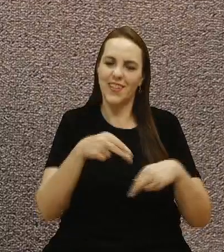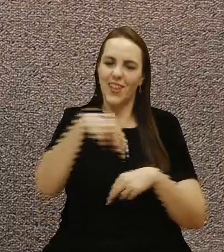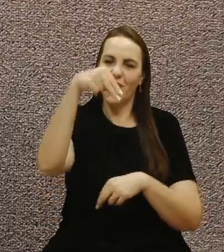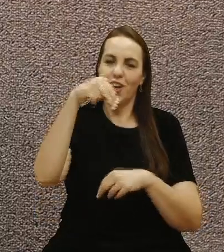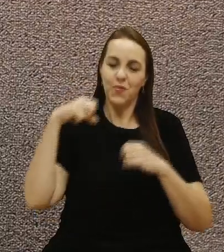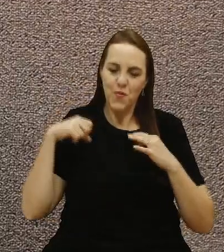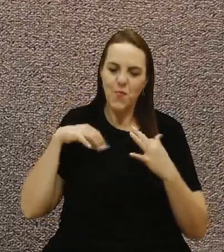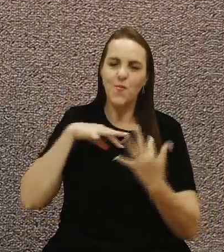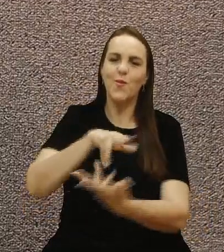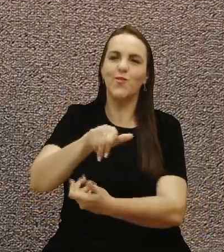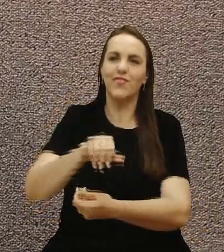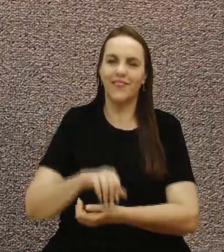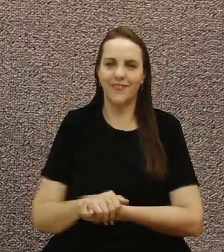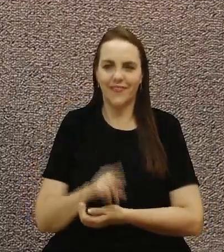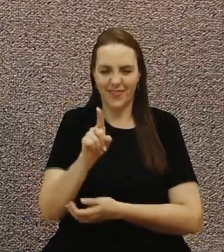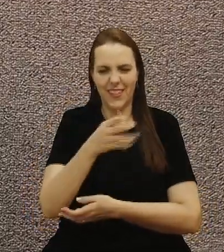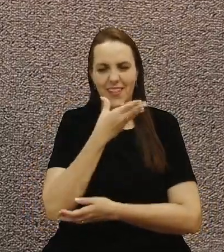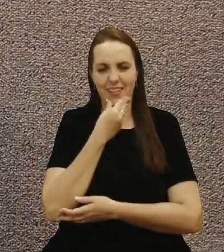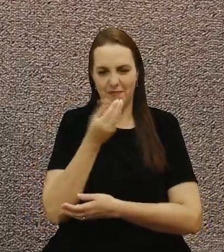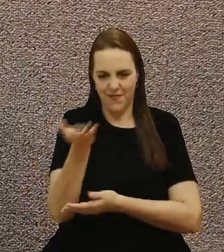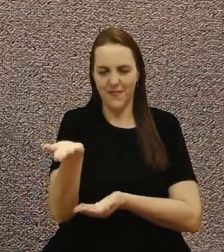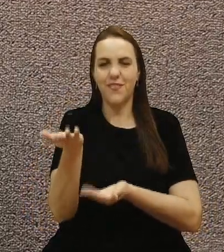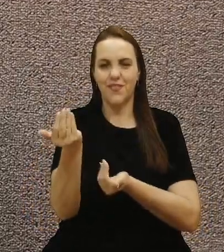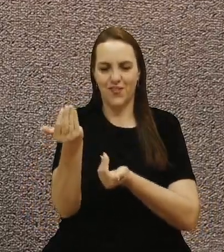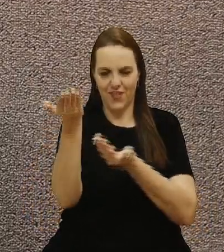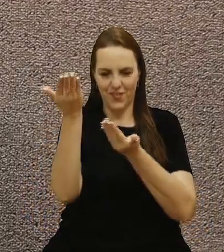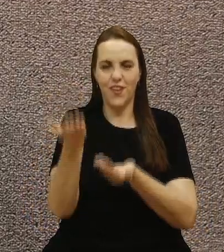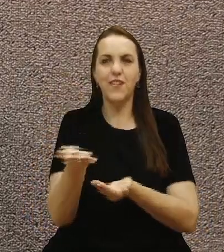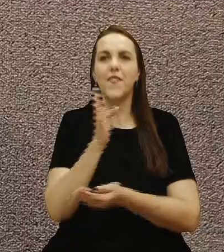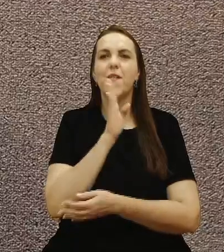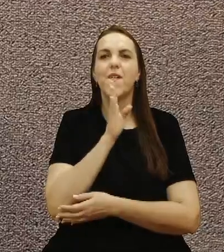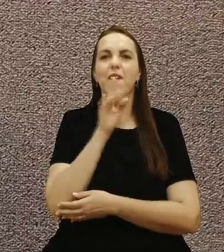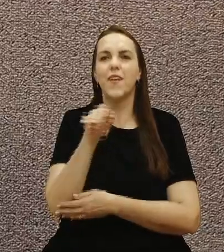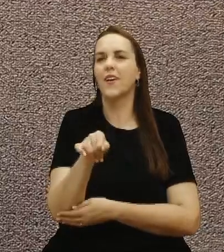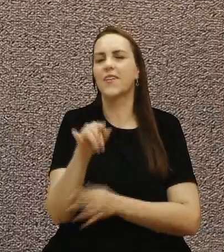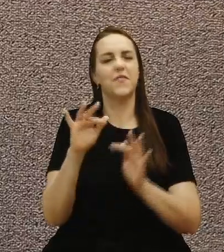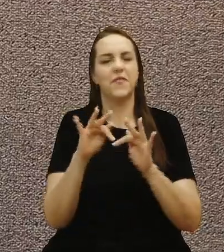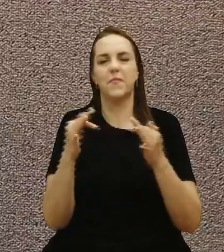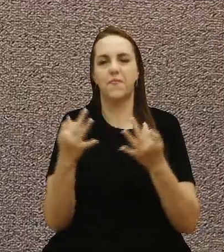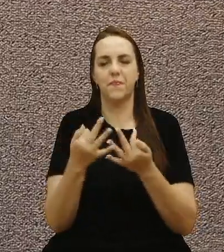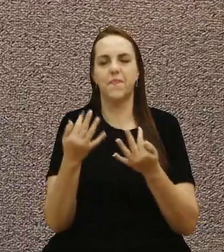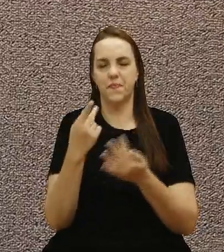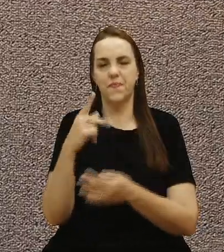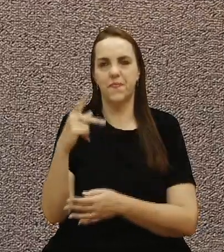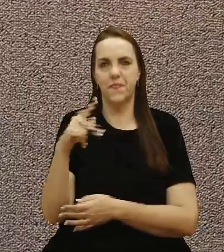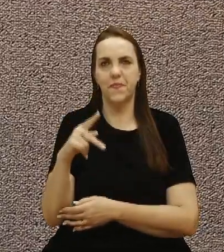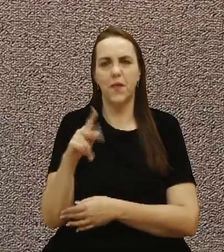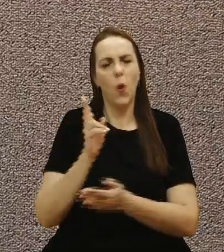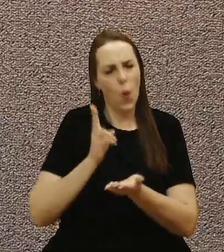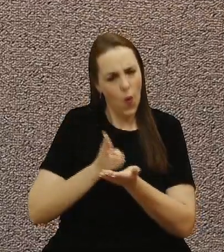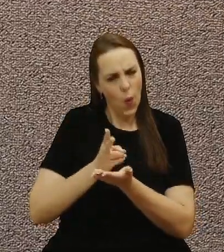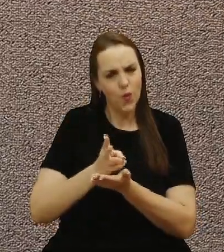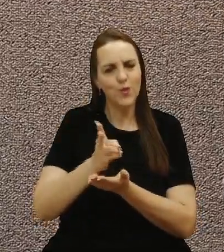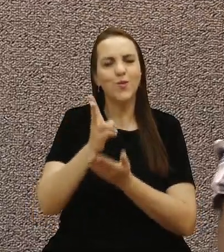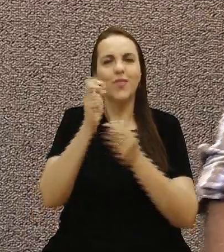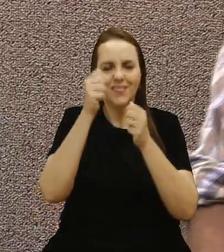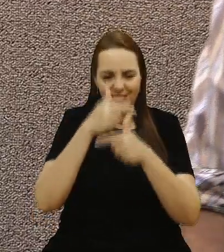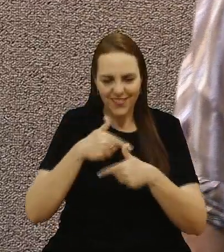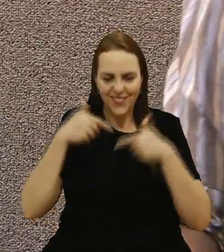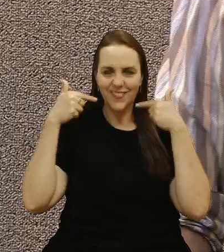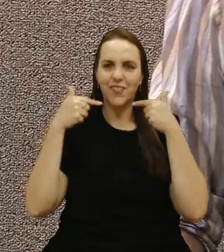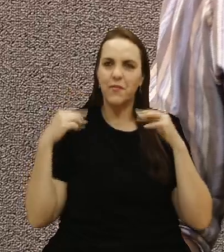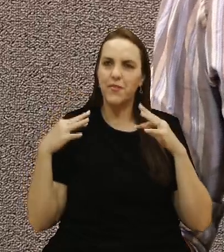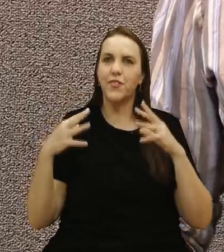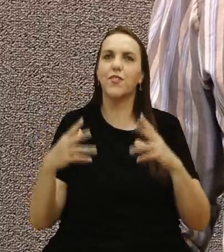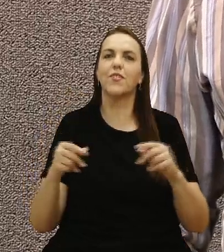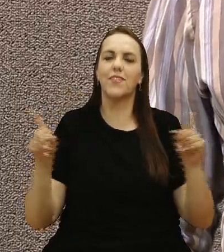esse guri, que eu conheço muito a família, continue nos alegrando, continue levando